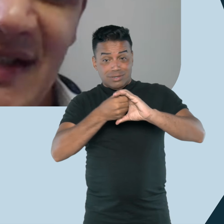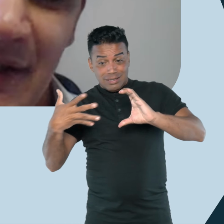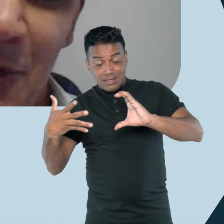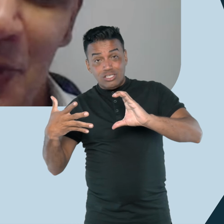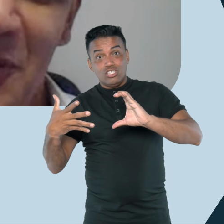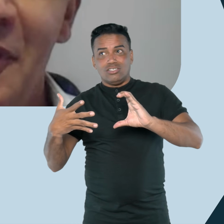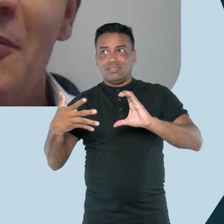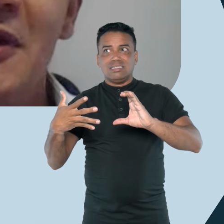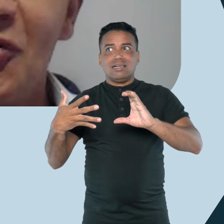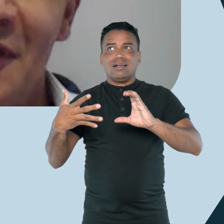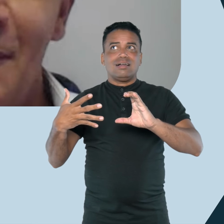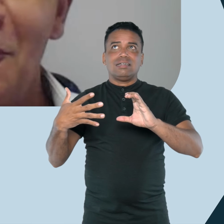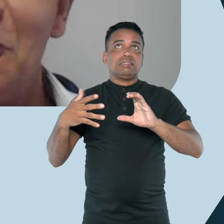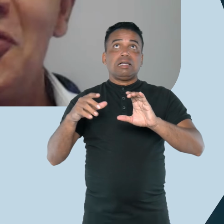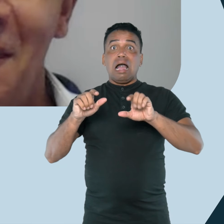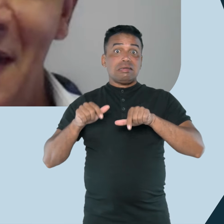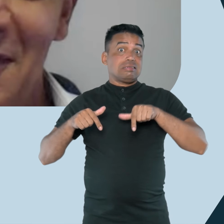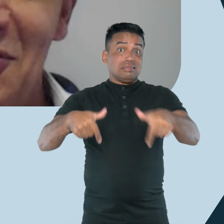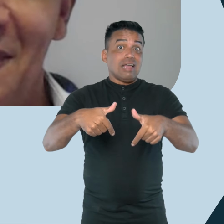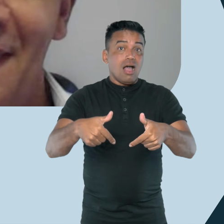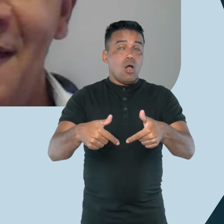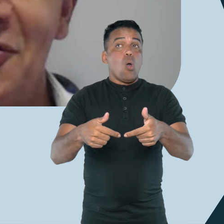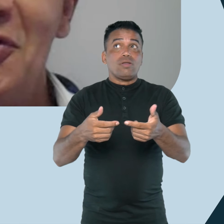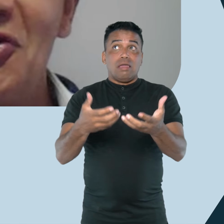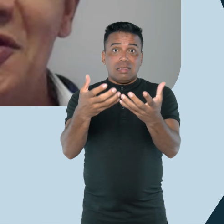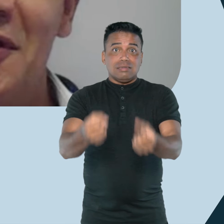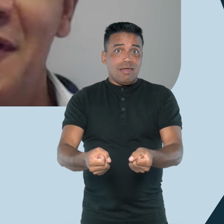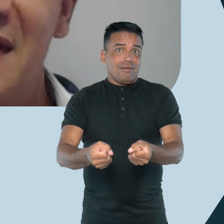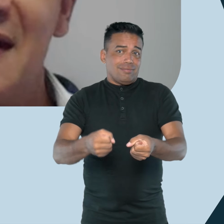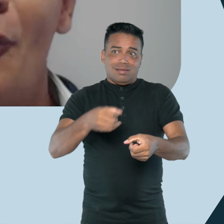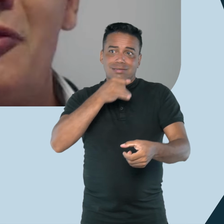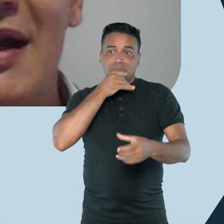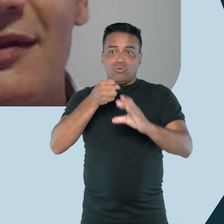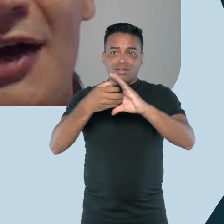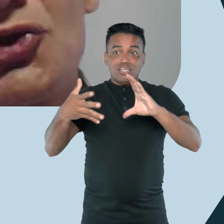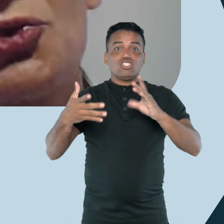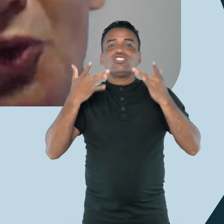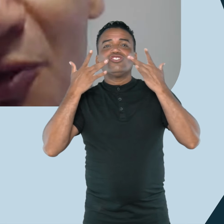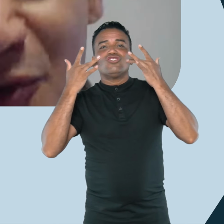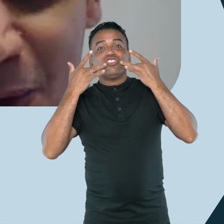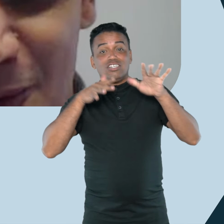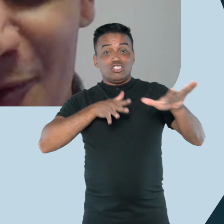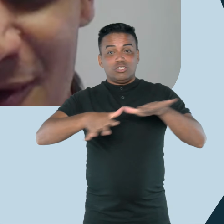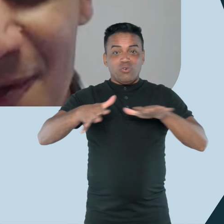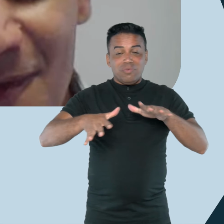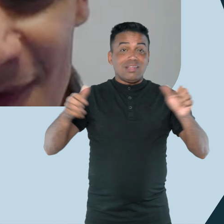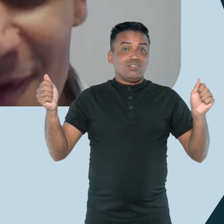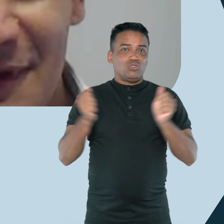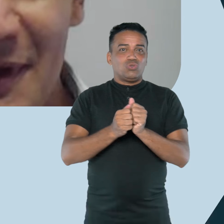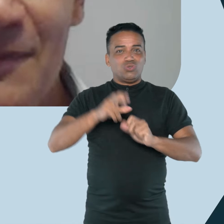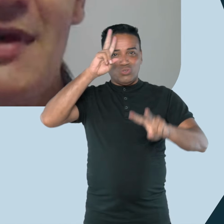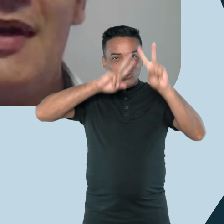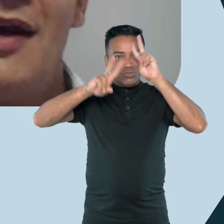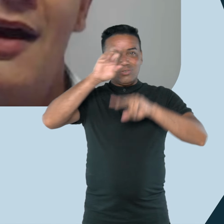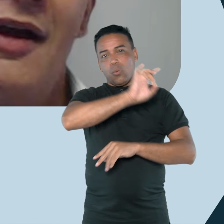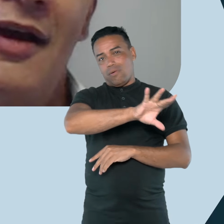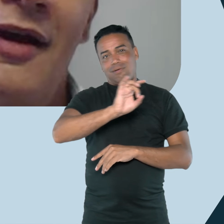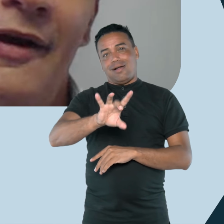de ação que permite dramaturgicamente a gente se movimentar junto com os contos, né?